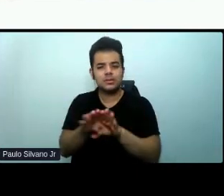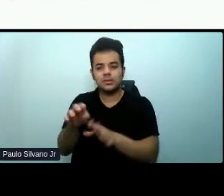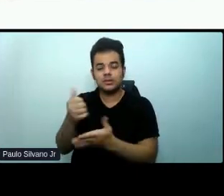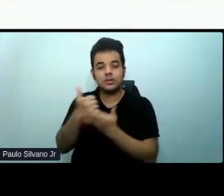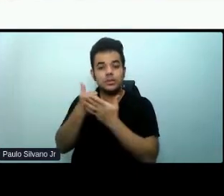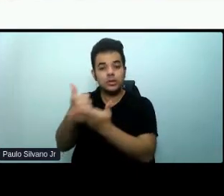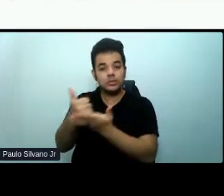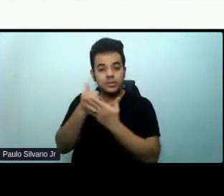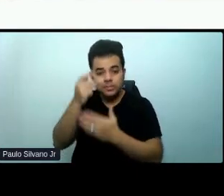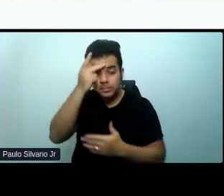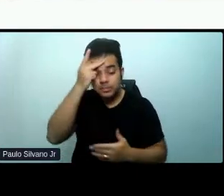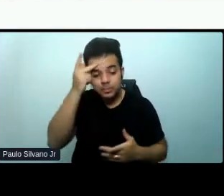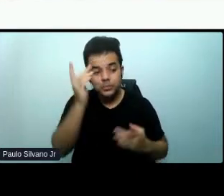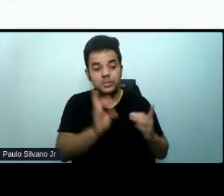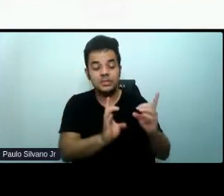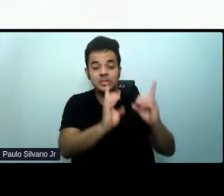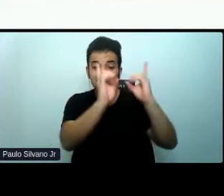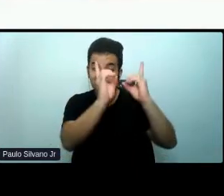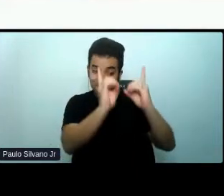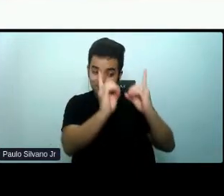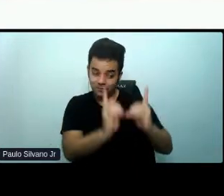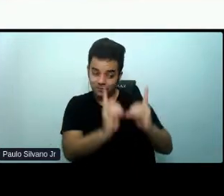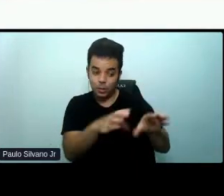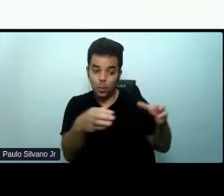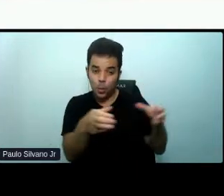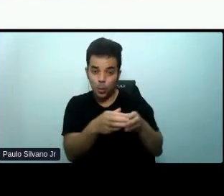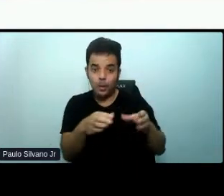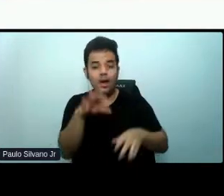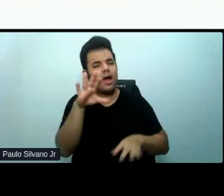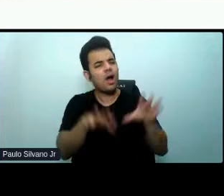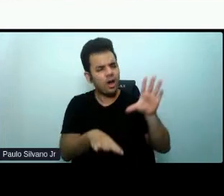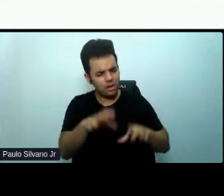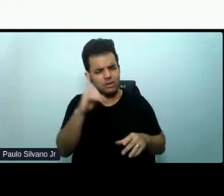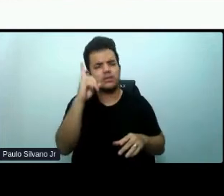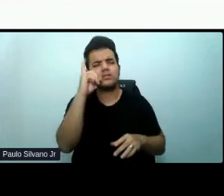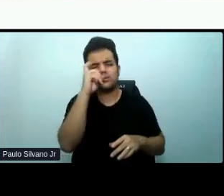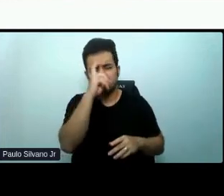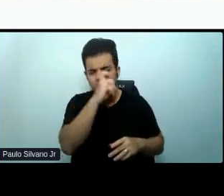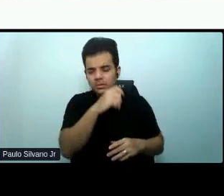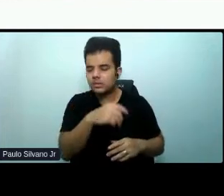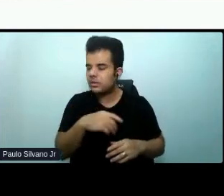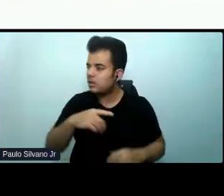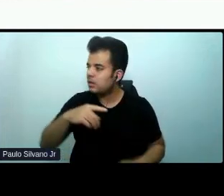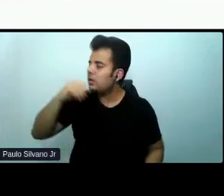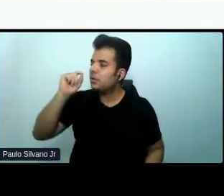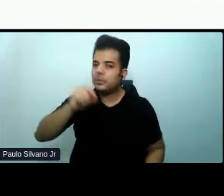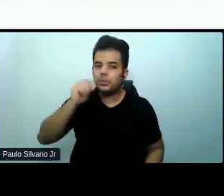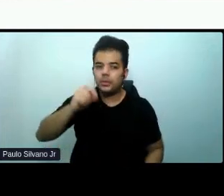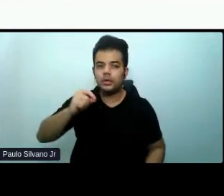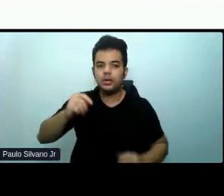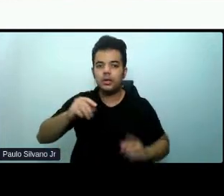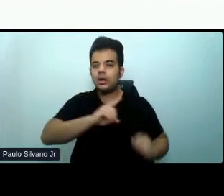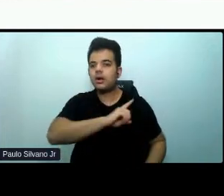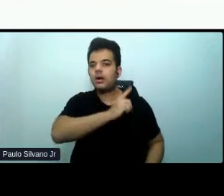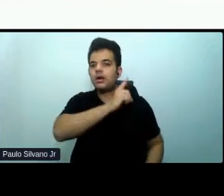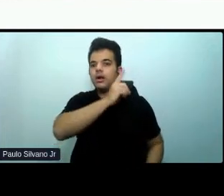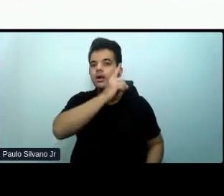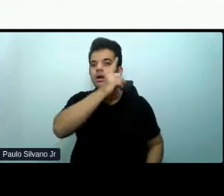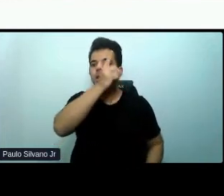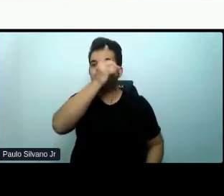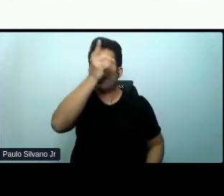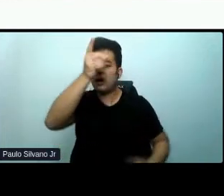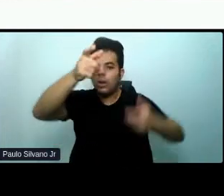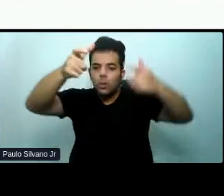Imagine, pessoas com deficiência, às vezes, têm uma dificuldade enorme de chegar até o